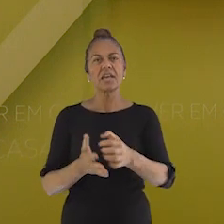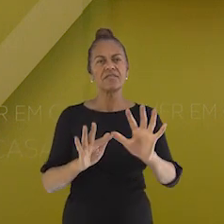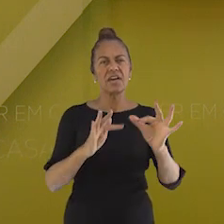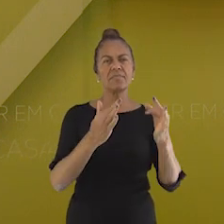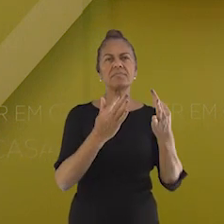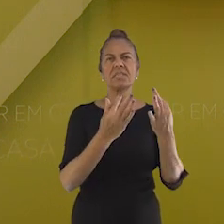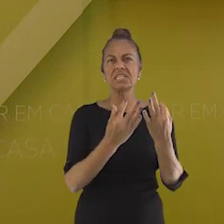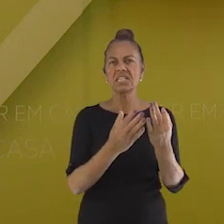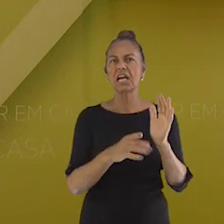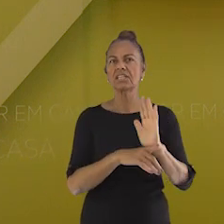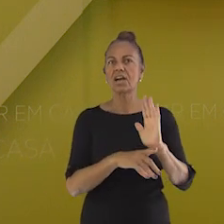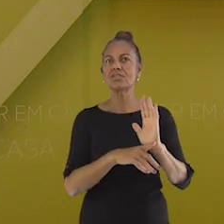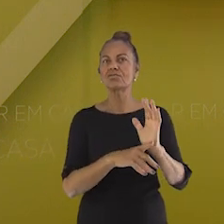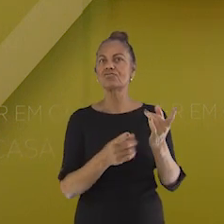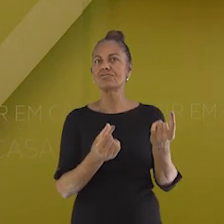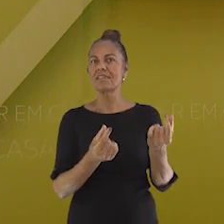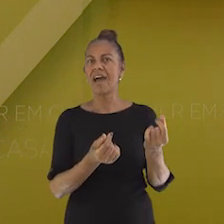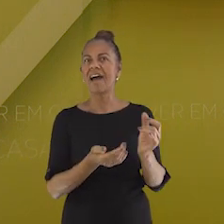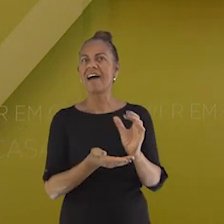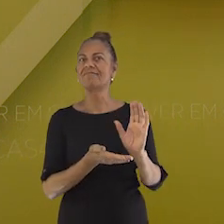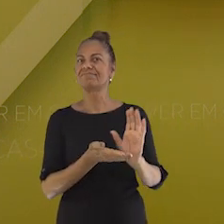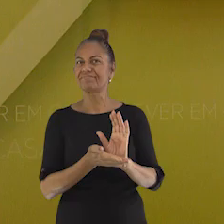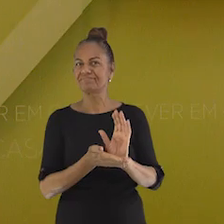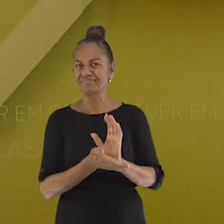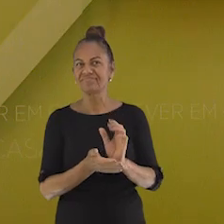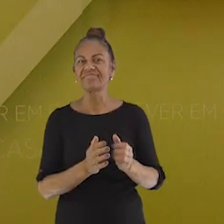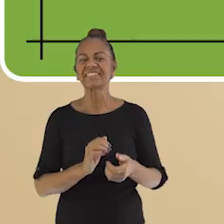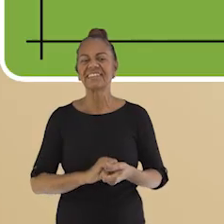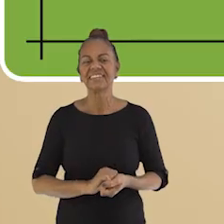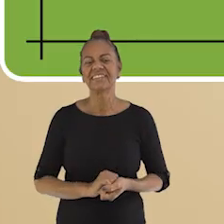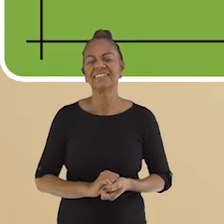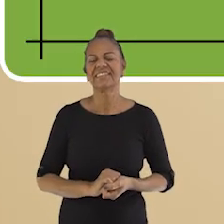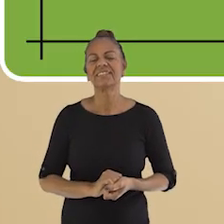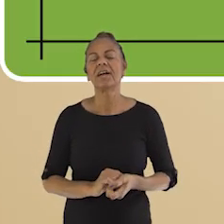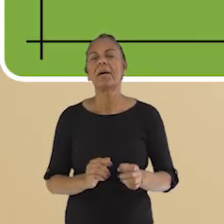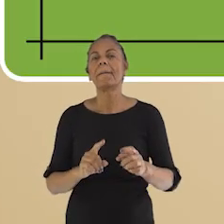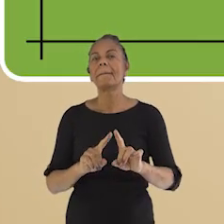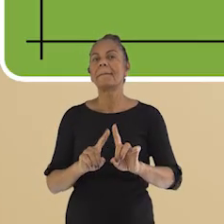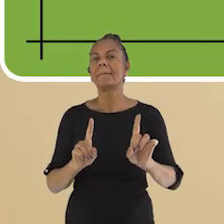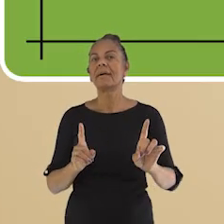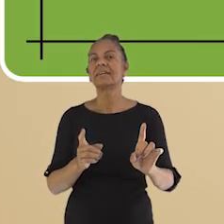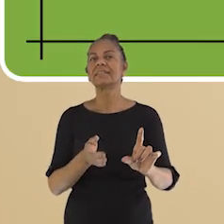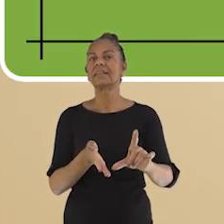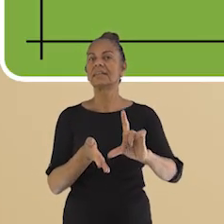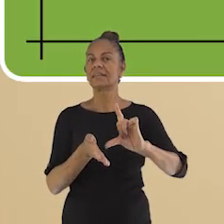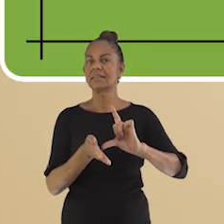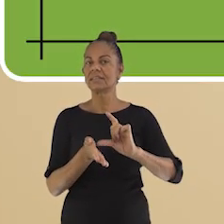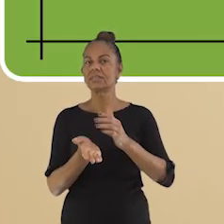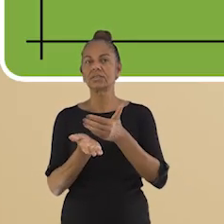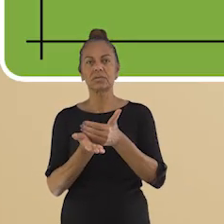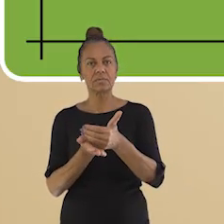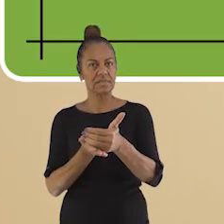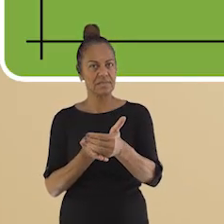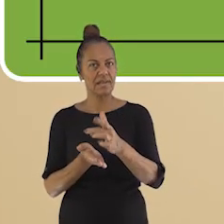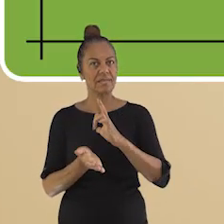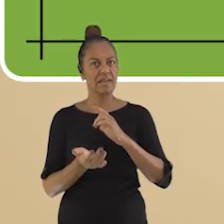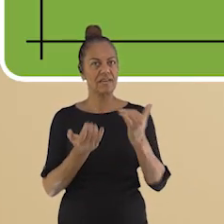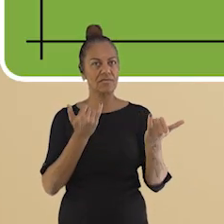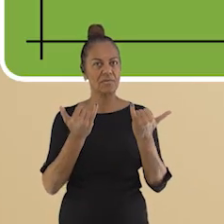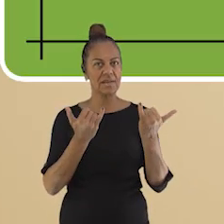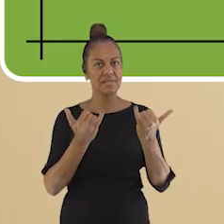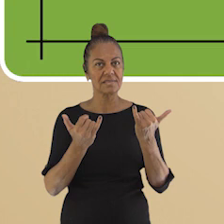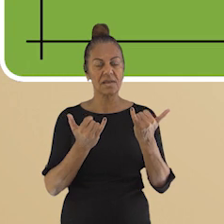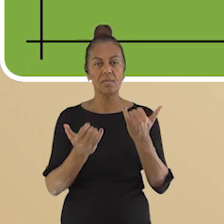de canal, porque a aula será muito legal. Mas antes de começar, algumas informações sobre a